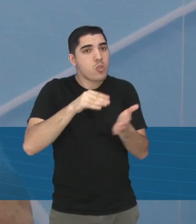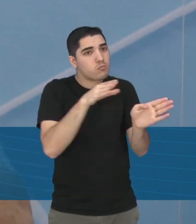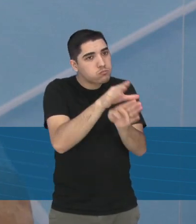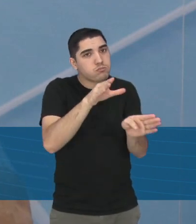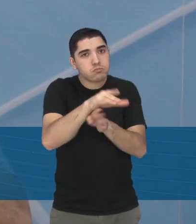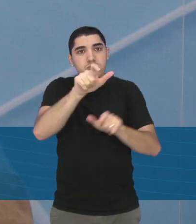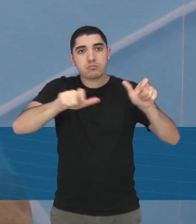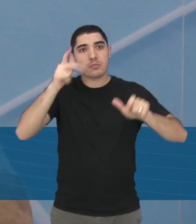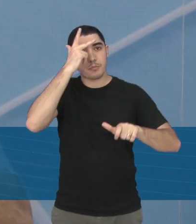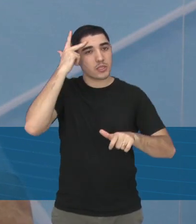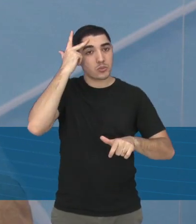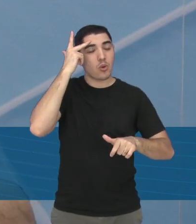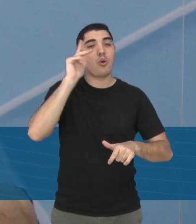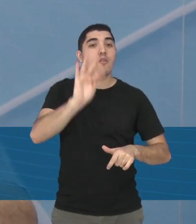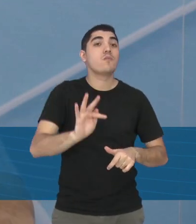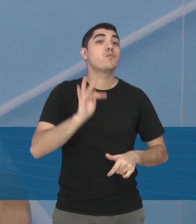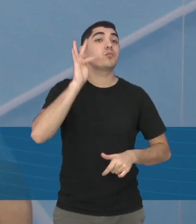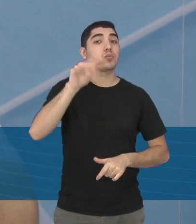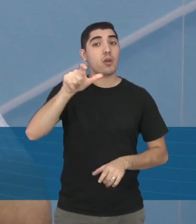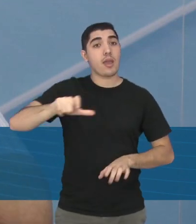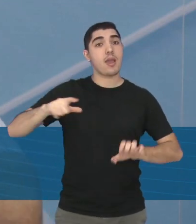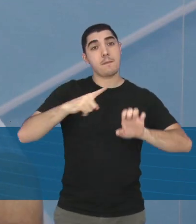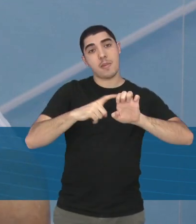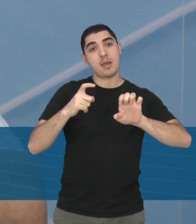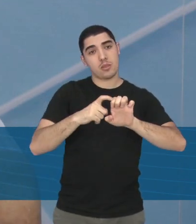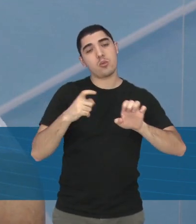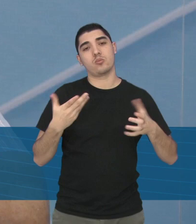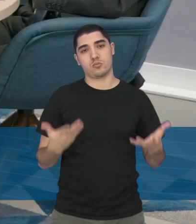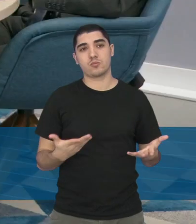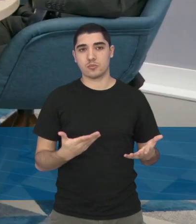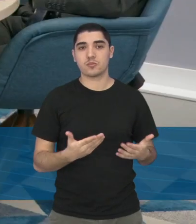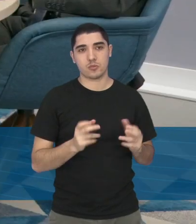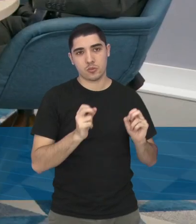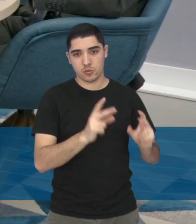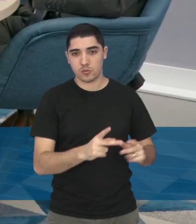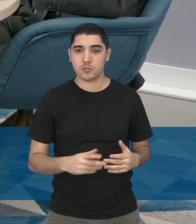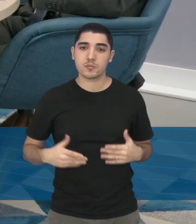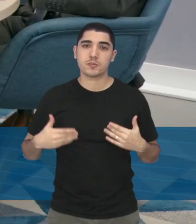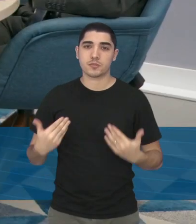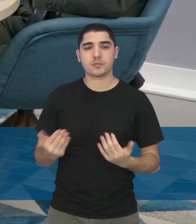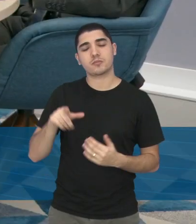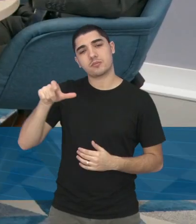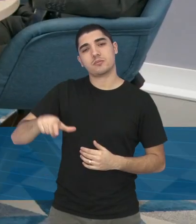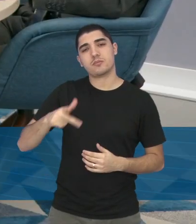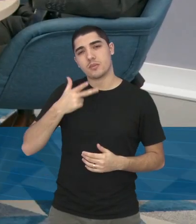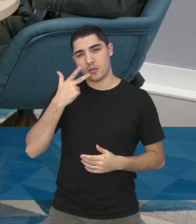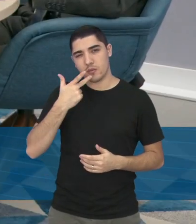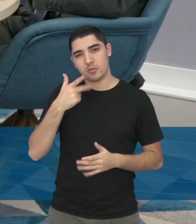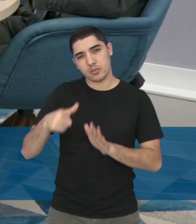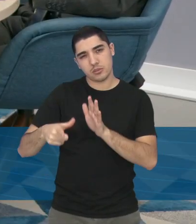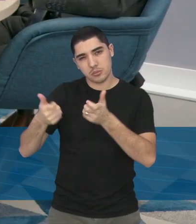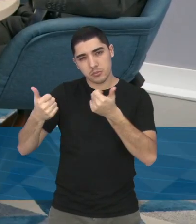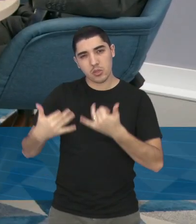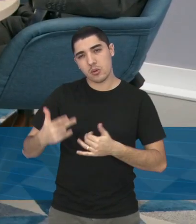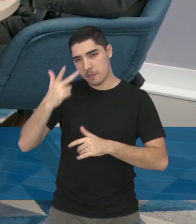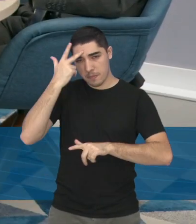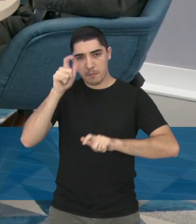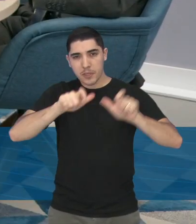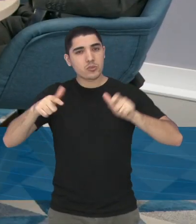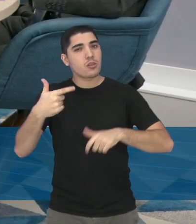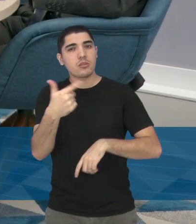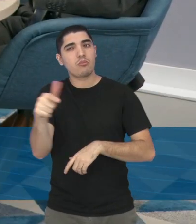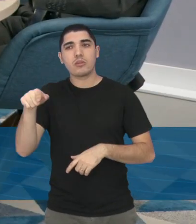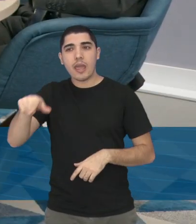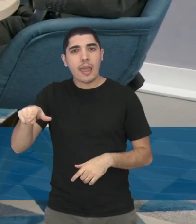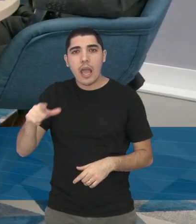criar futuros para esses empreendedores que estão entrando no mercado aí. Tá? Sim, aí o senhor falou, né, muitas pessoas não têm essa